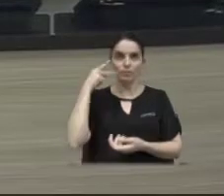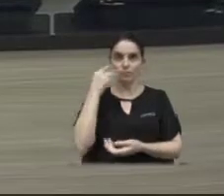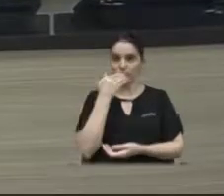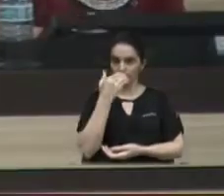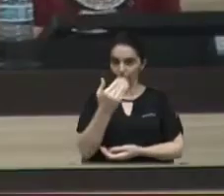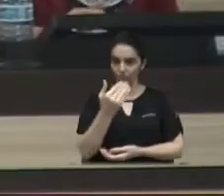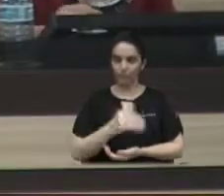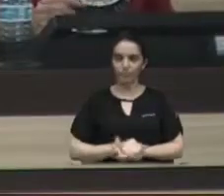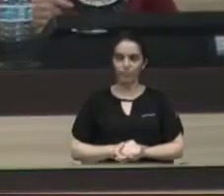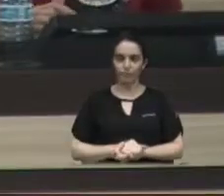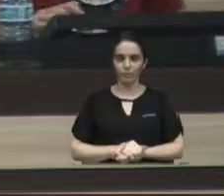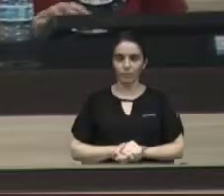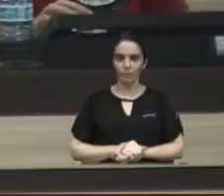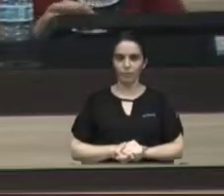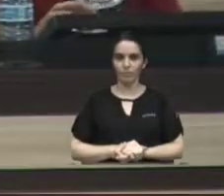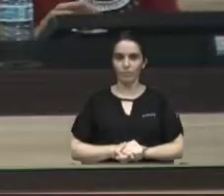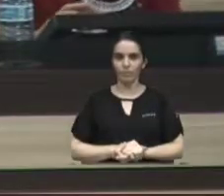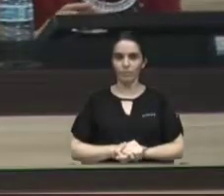bem.